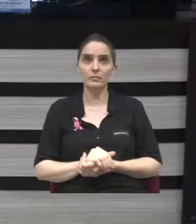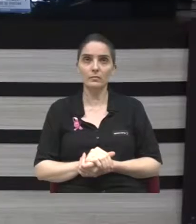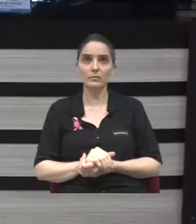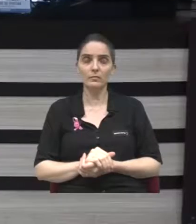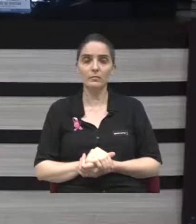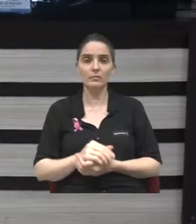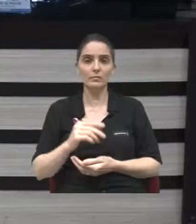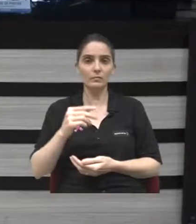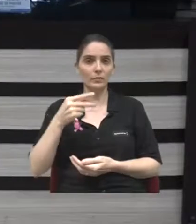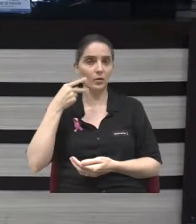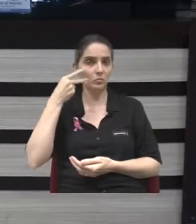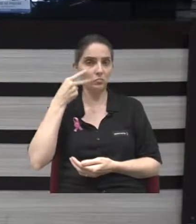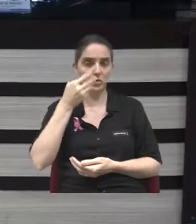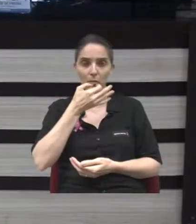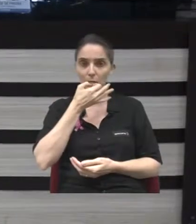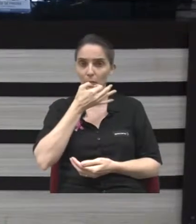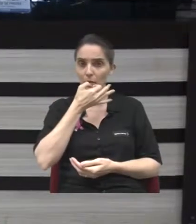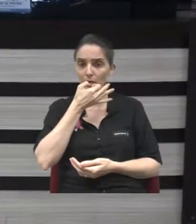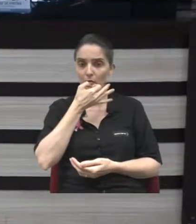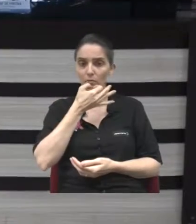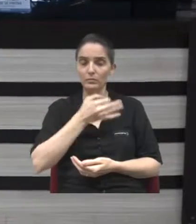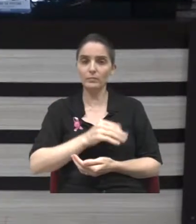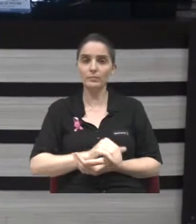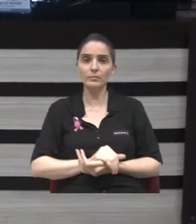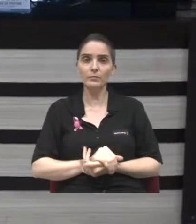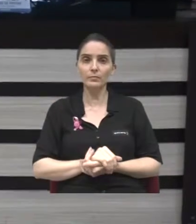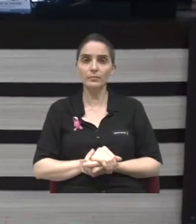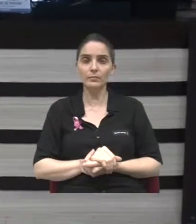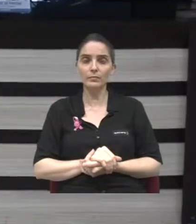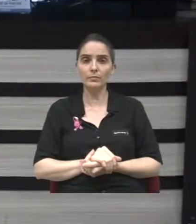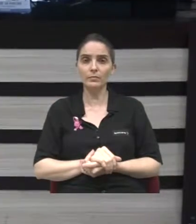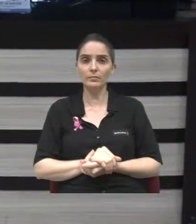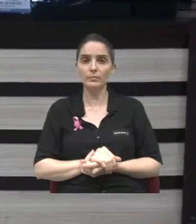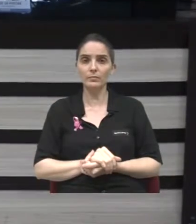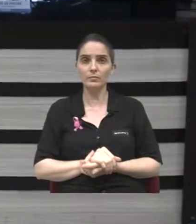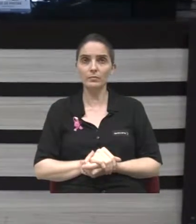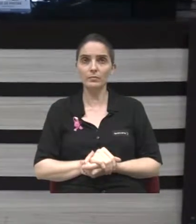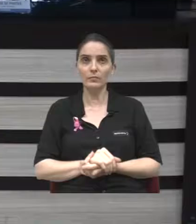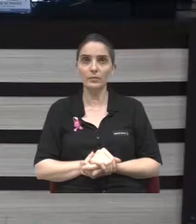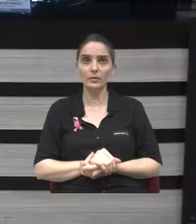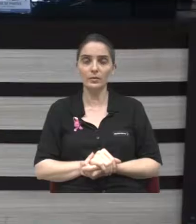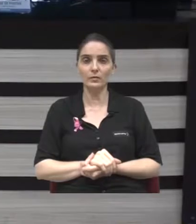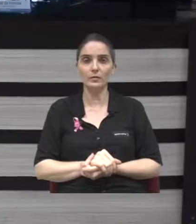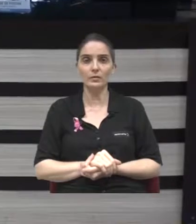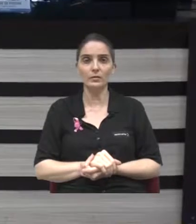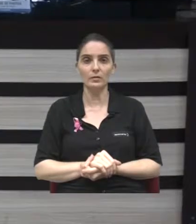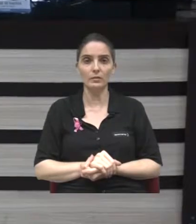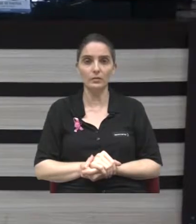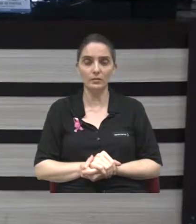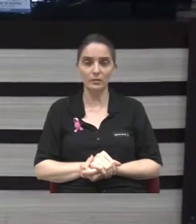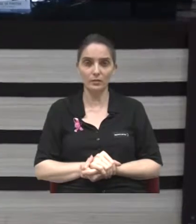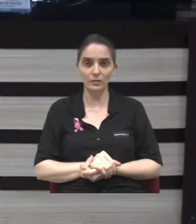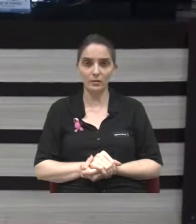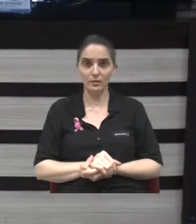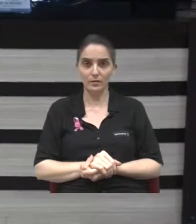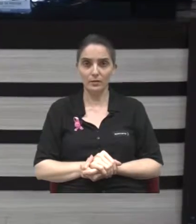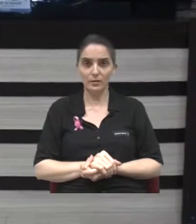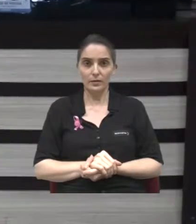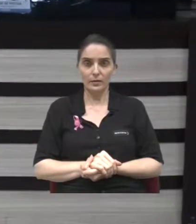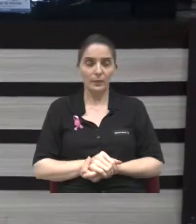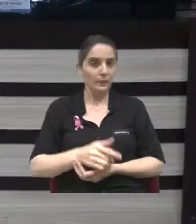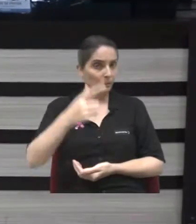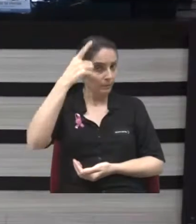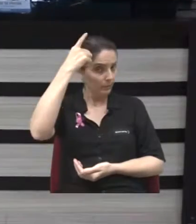Mais algum vereador deseja justificar o voto? Eu desejo, senhor presidente. Vereador Dr. Anderson